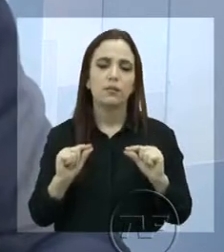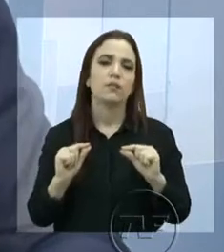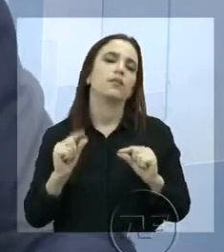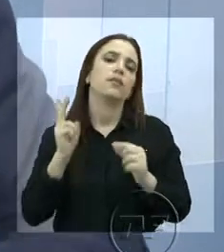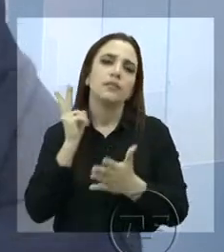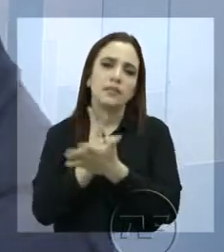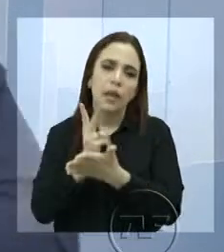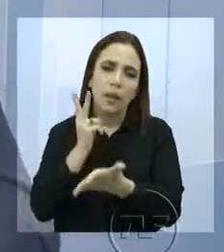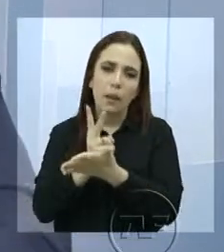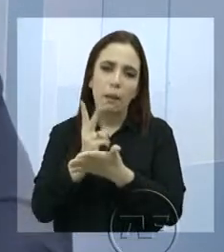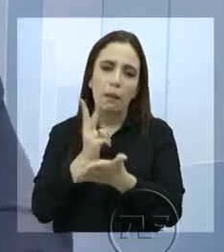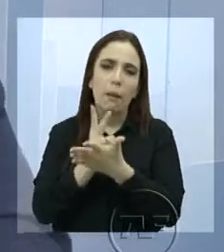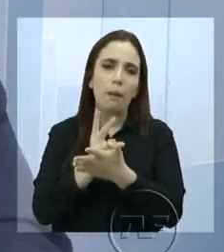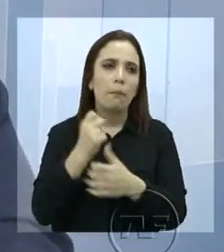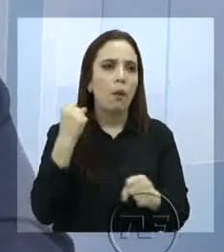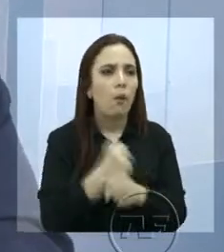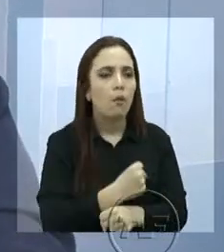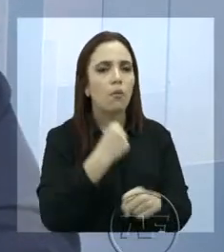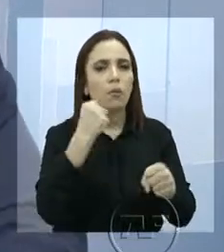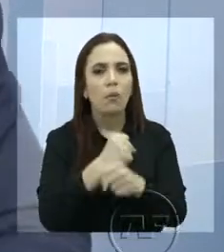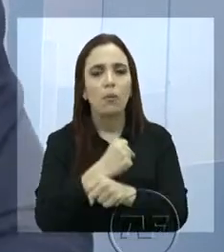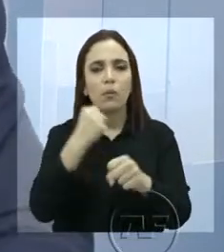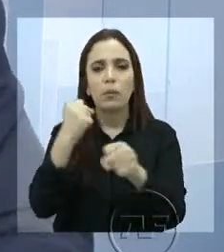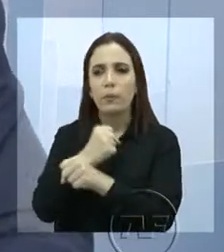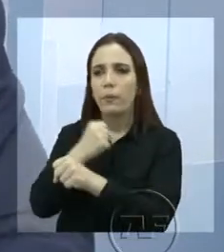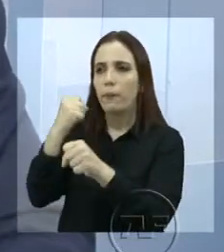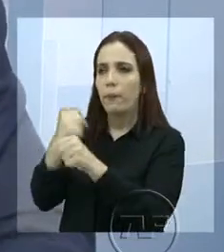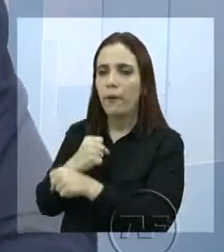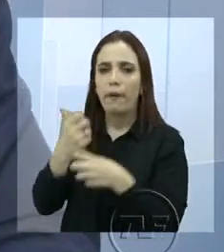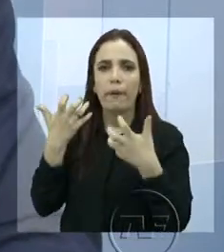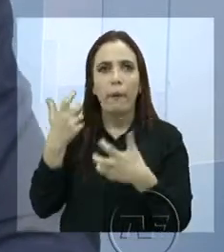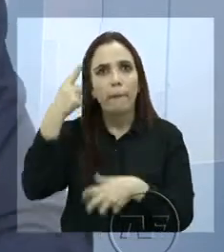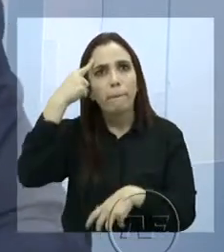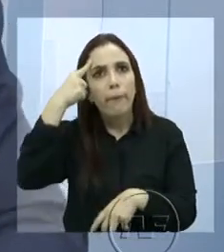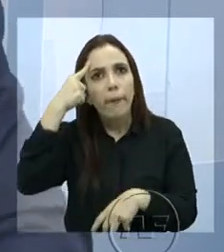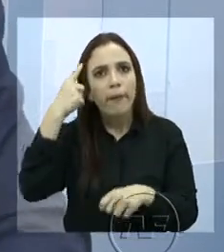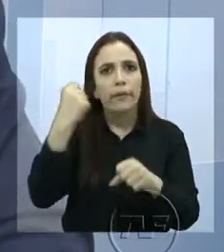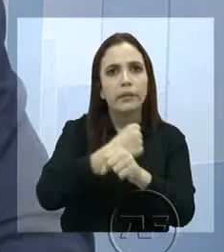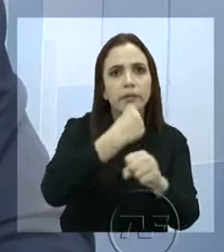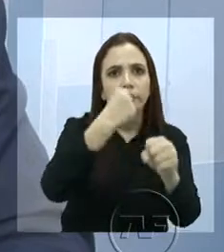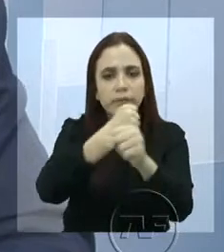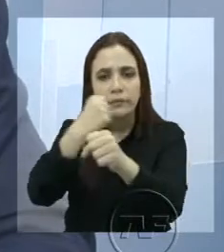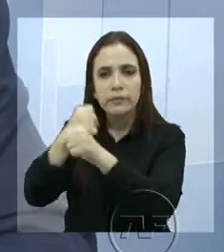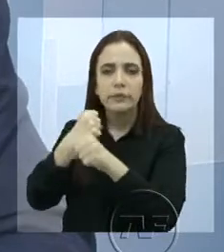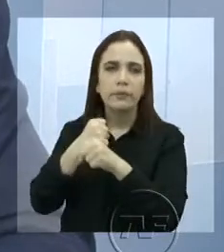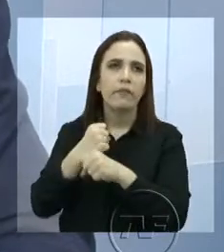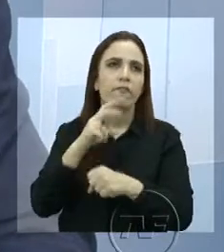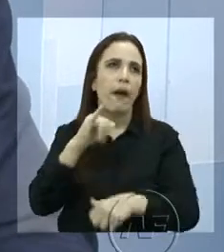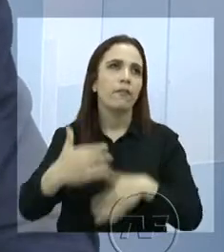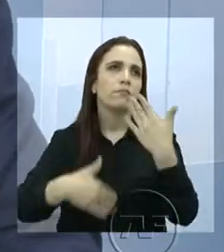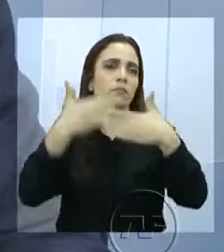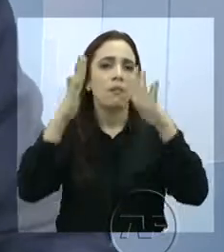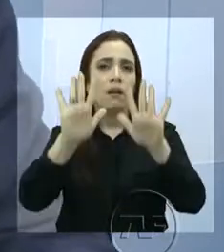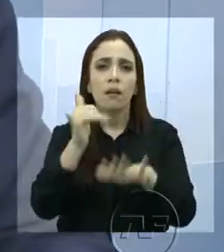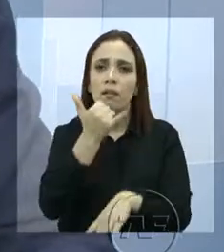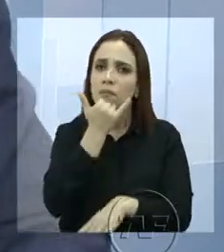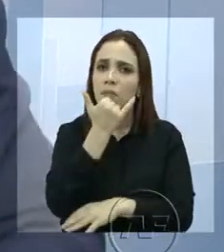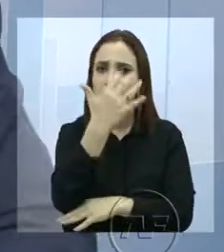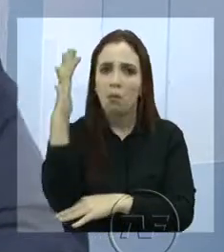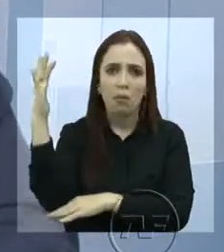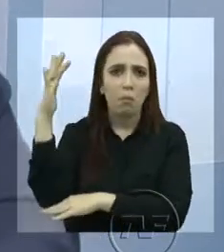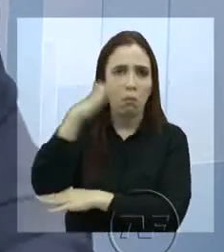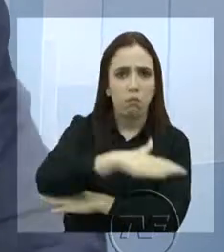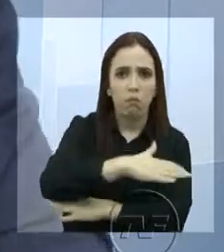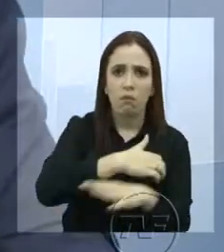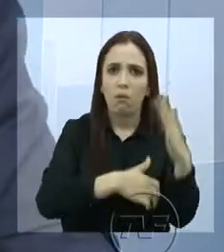sempre que eu penso em construir algo, vale a pena, em nome de um suposto progresso, eu sair